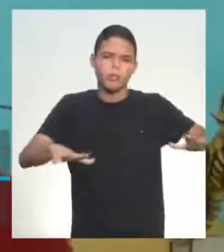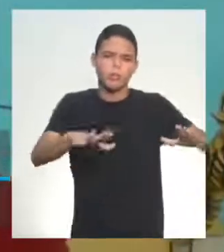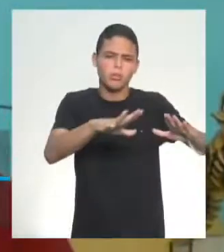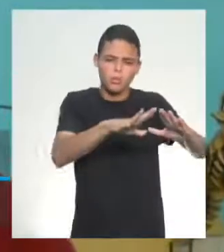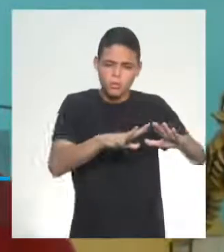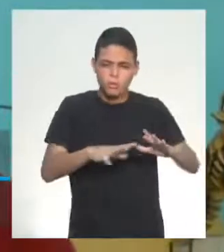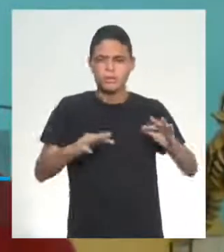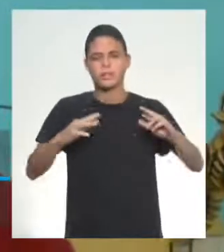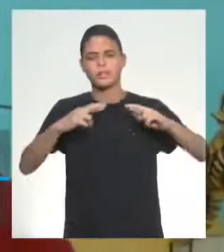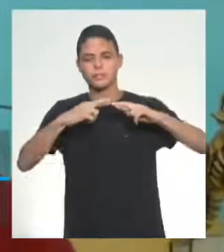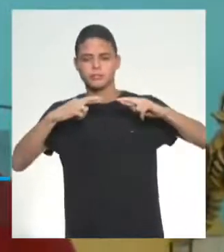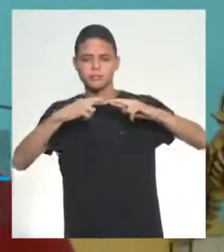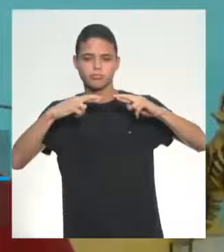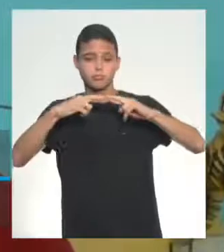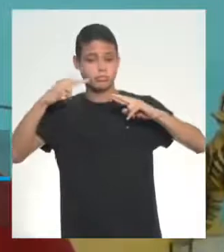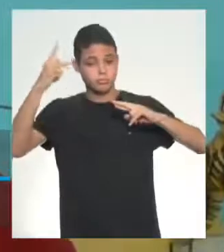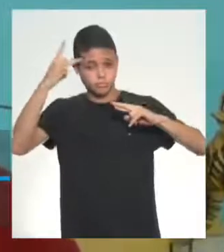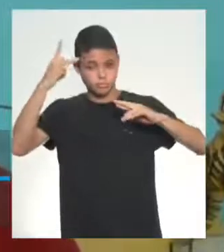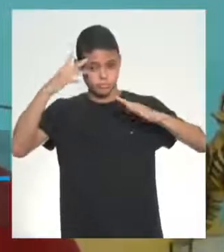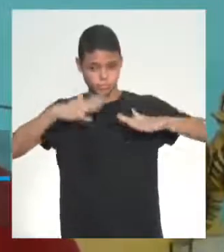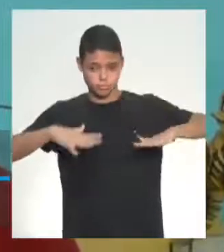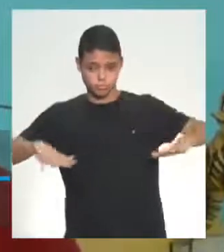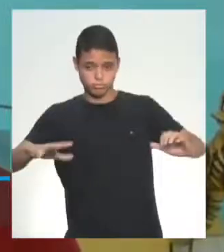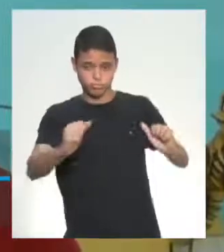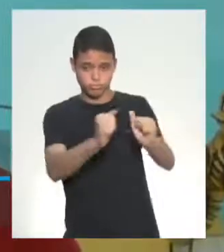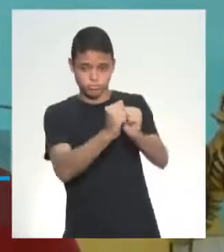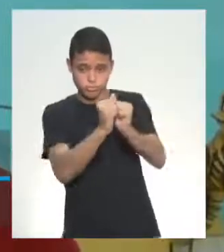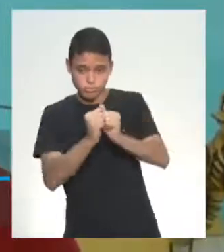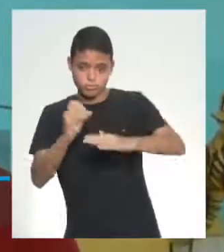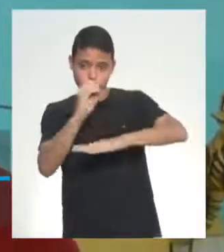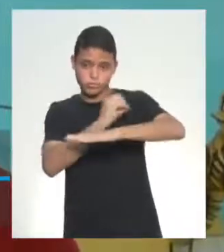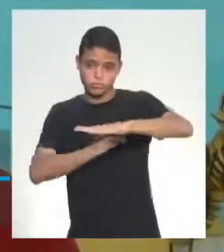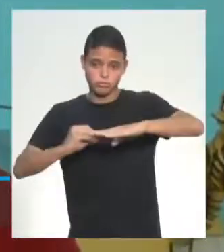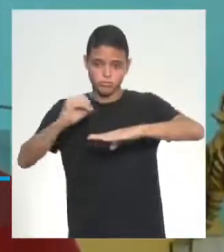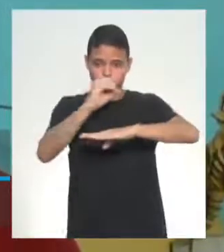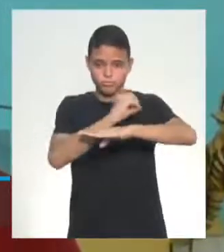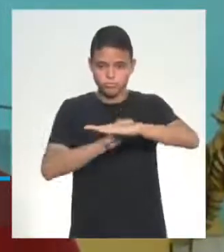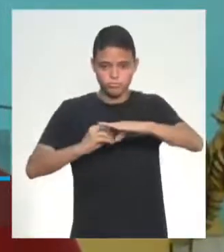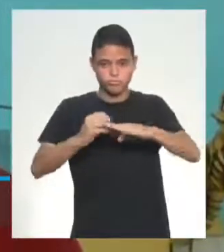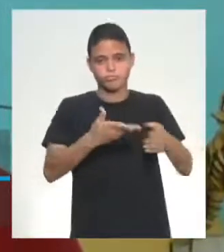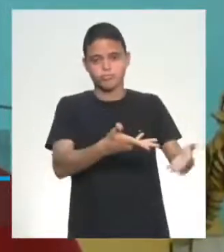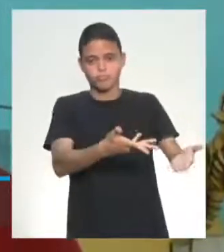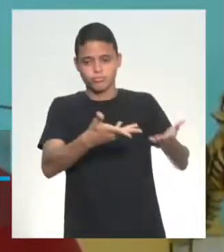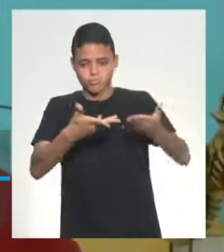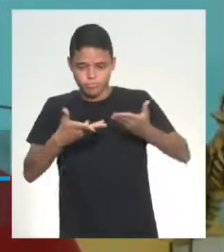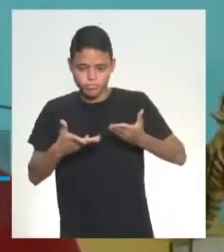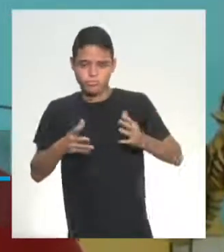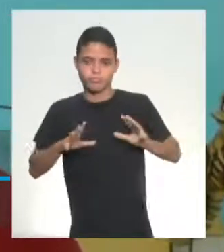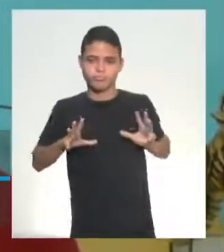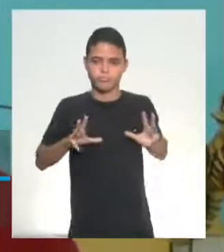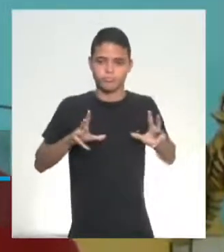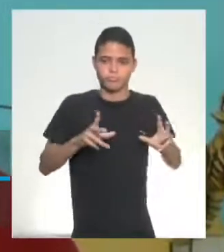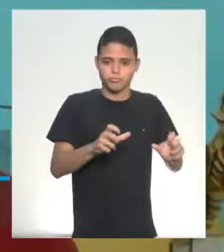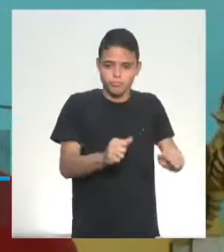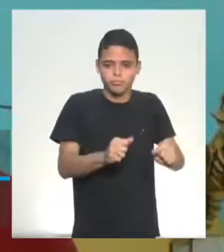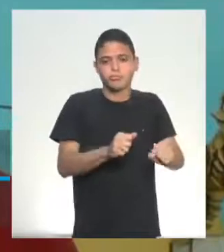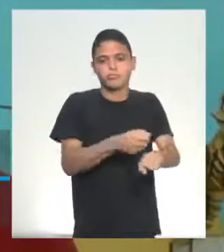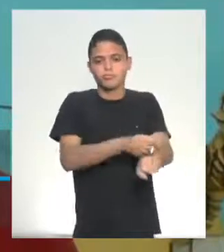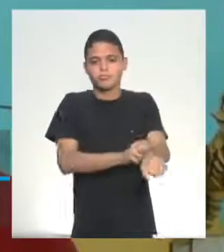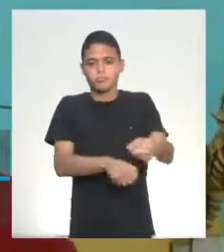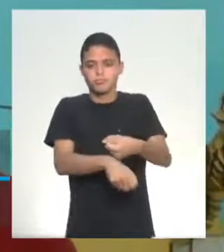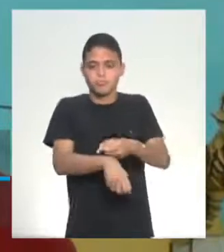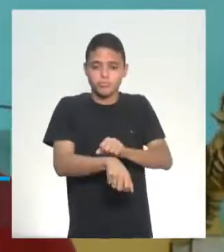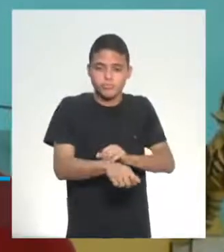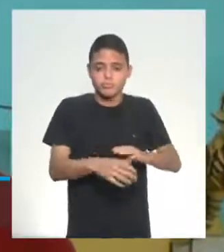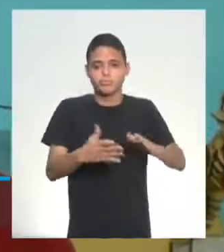estão nos acompanhando aqui pelo Centro de Mídia para mais um programa Mão na Massa. Esse programa que tem sido um sucesso de